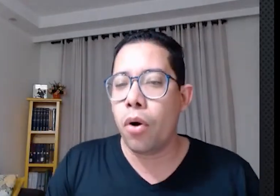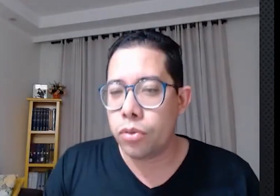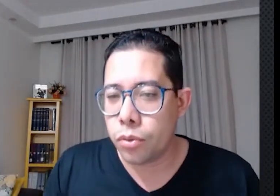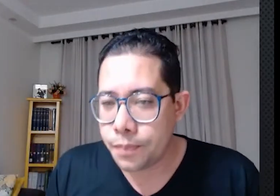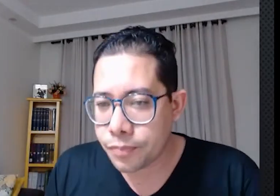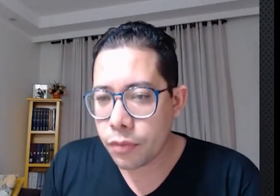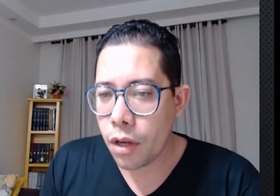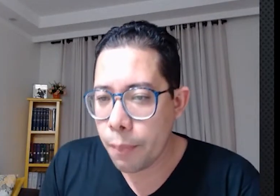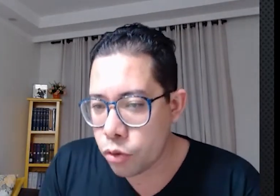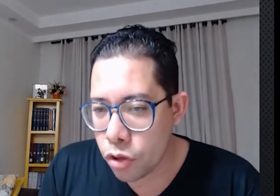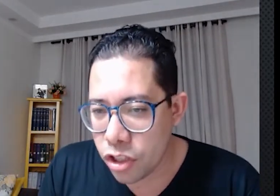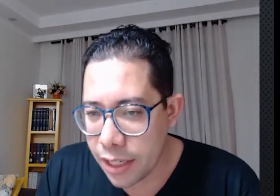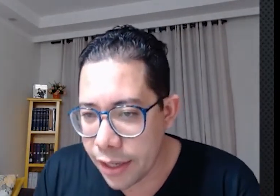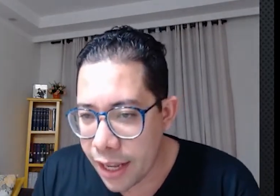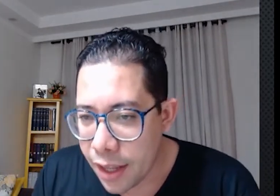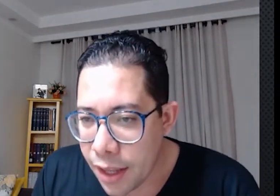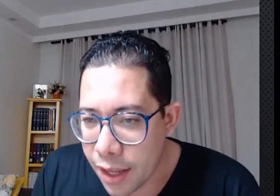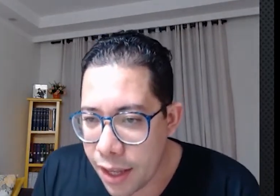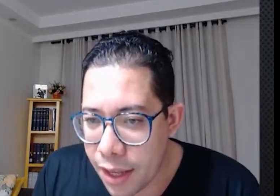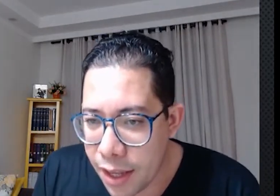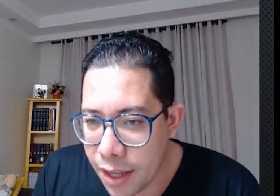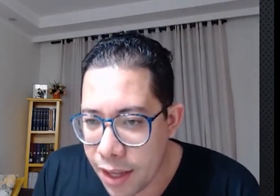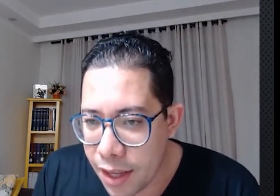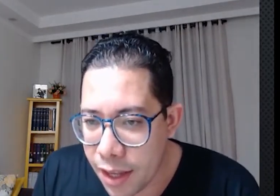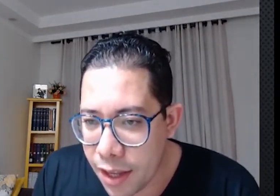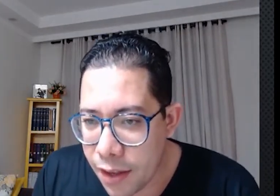terceiro ponto. O pessoal disse ali, né?